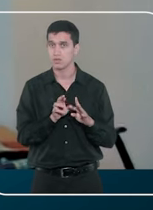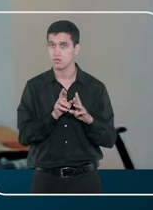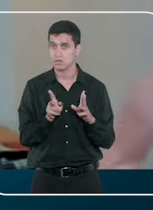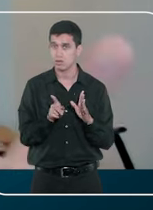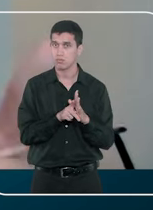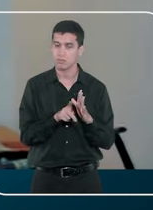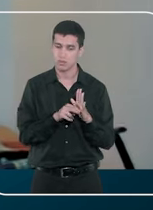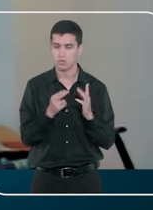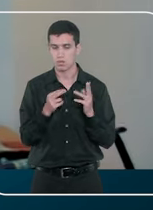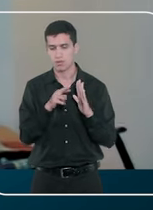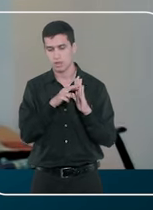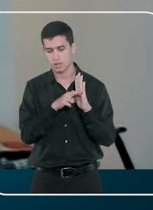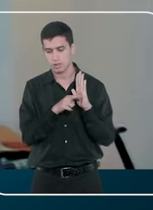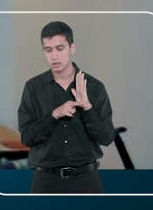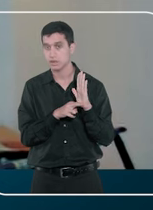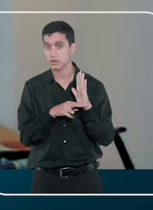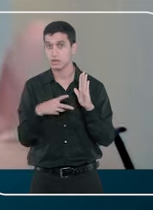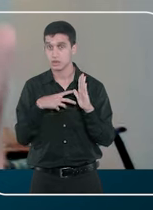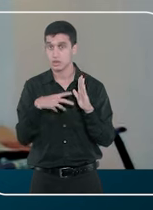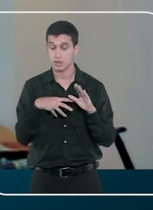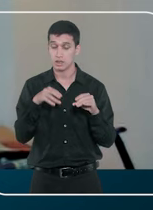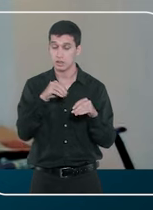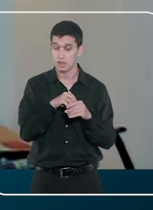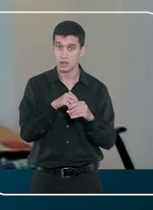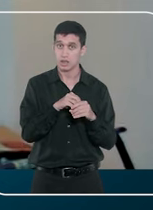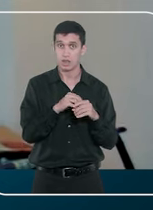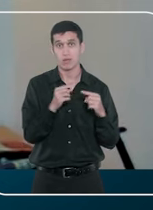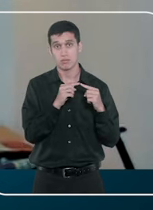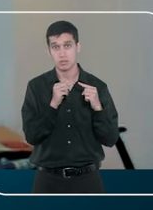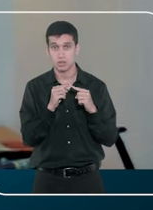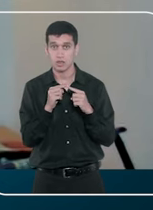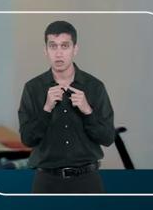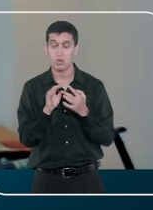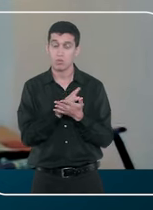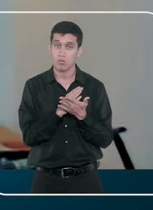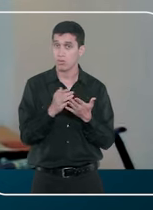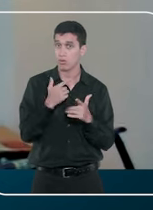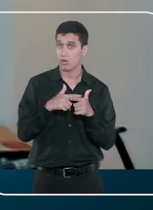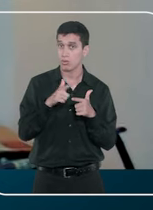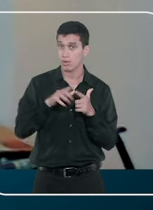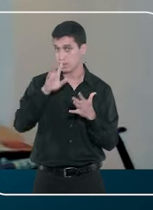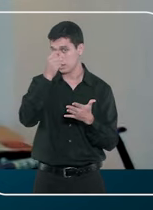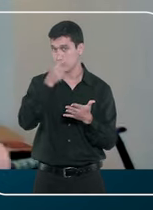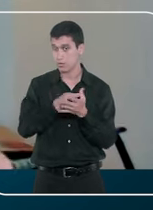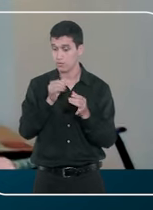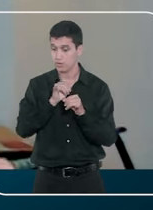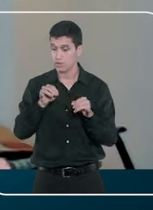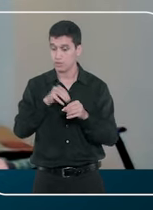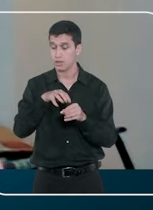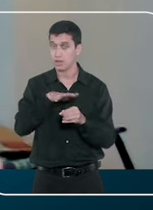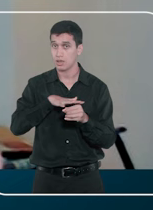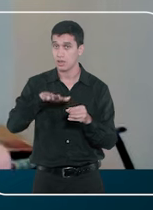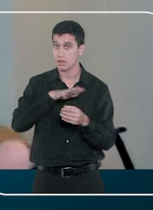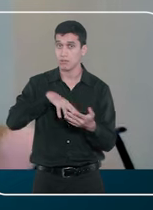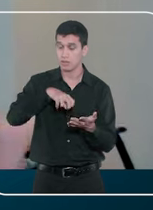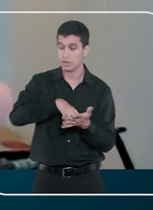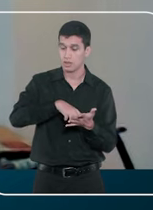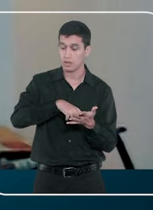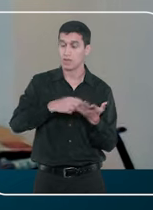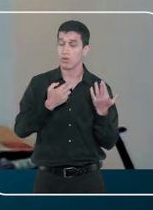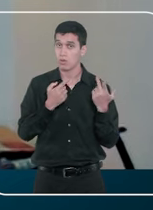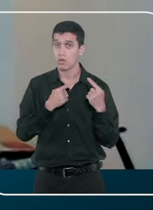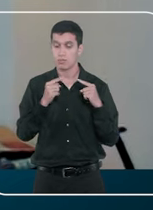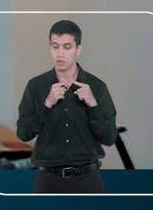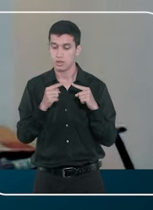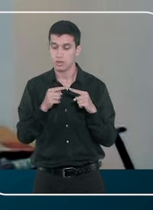como regra, se interrelacionarem com consequências das decisões proferidas na esfera penal com projeção na esfera civil